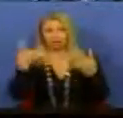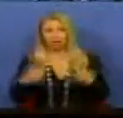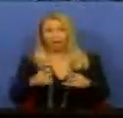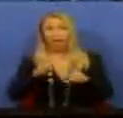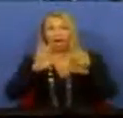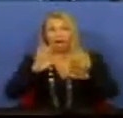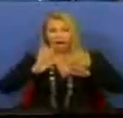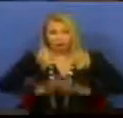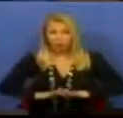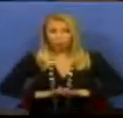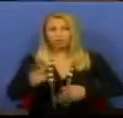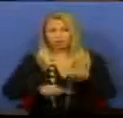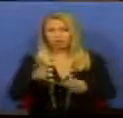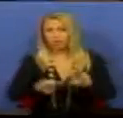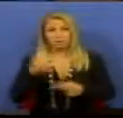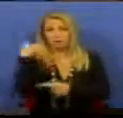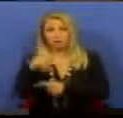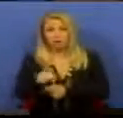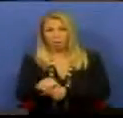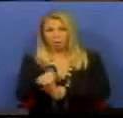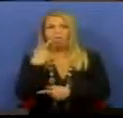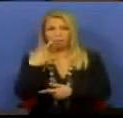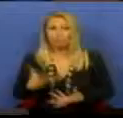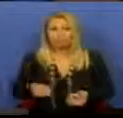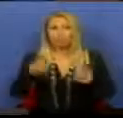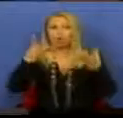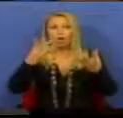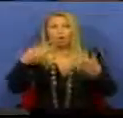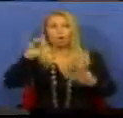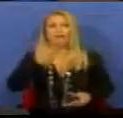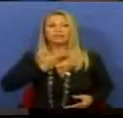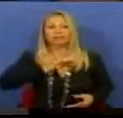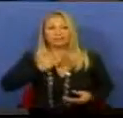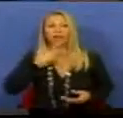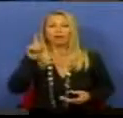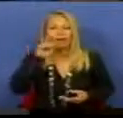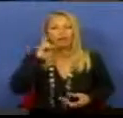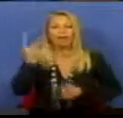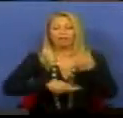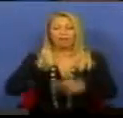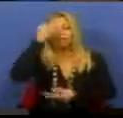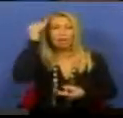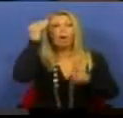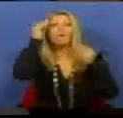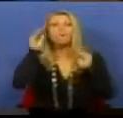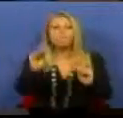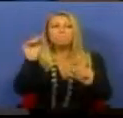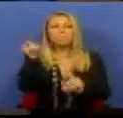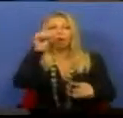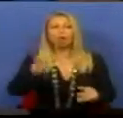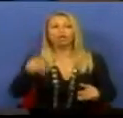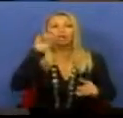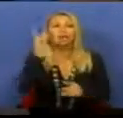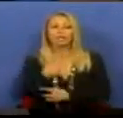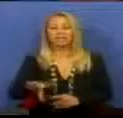da avaliação? Não. Obteve o PSD a garantia de uma avaliação pedagógica e científica e não